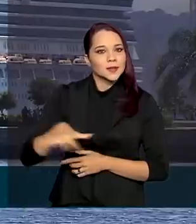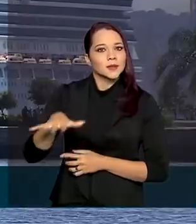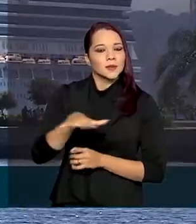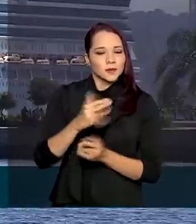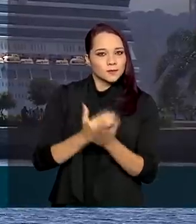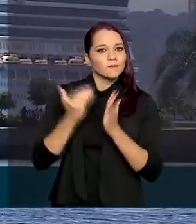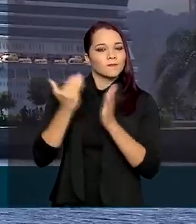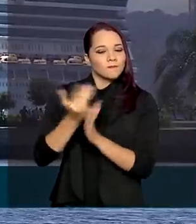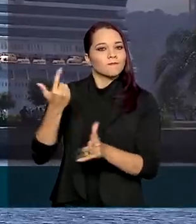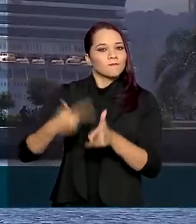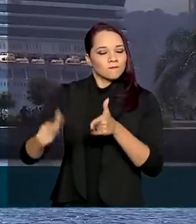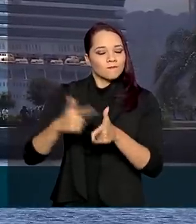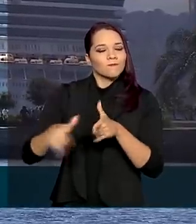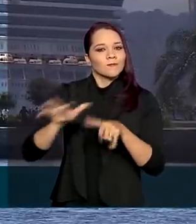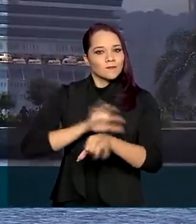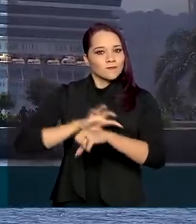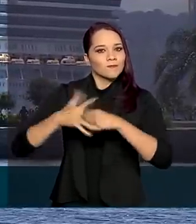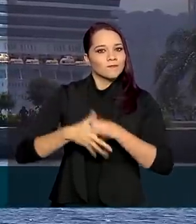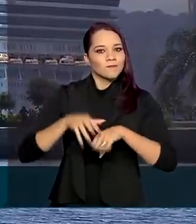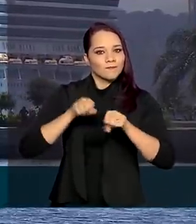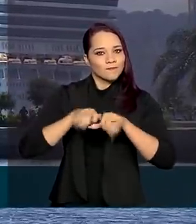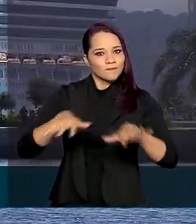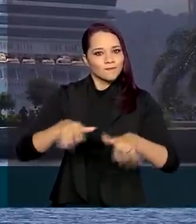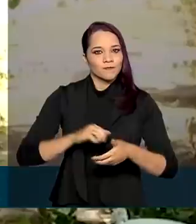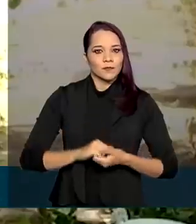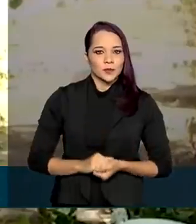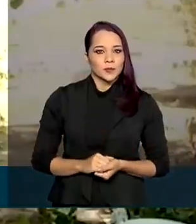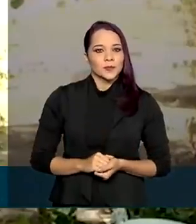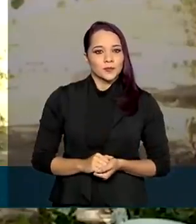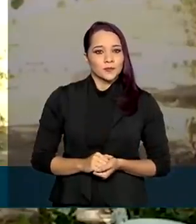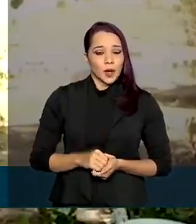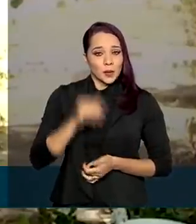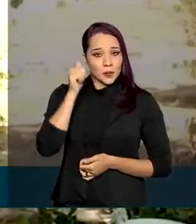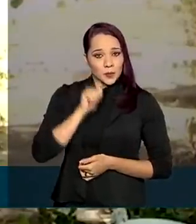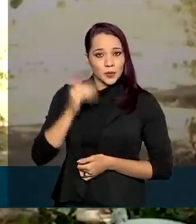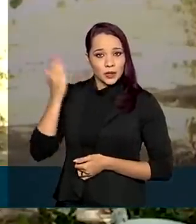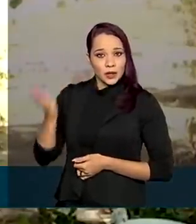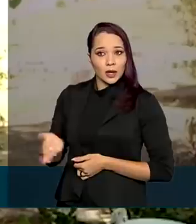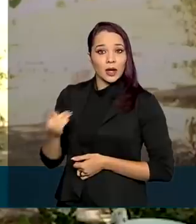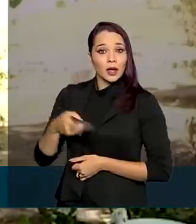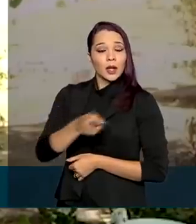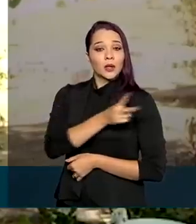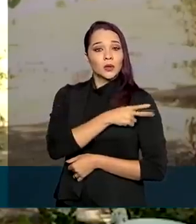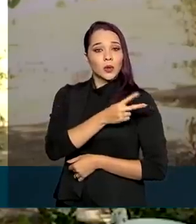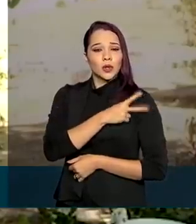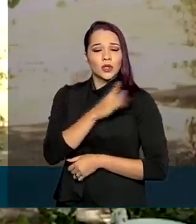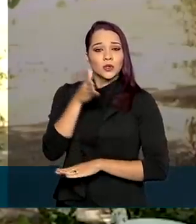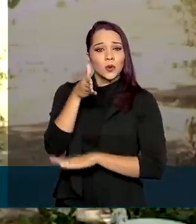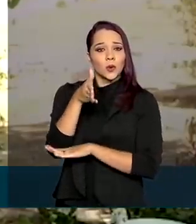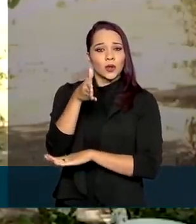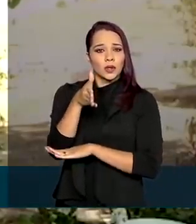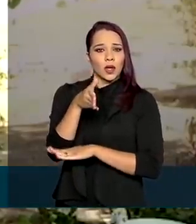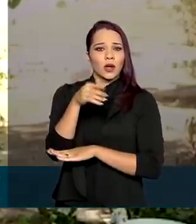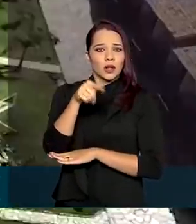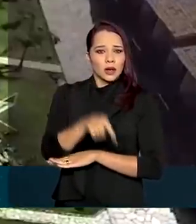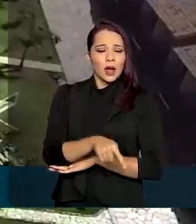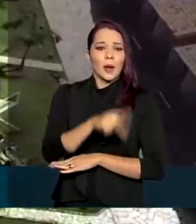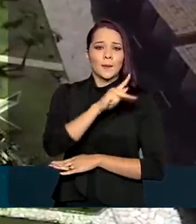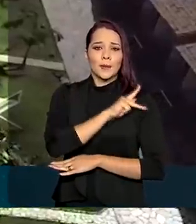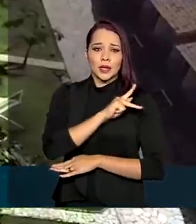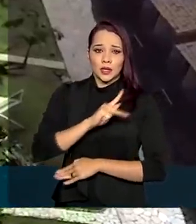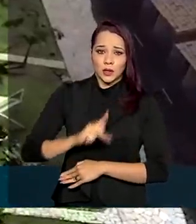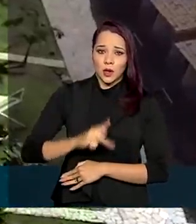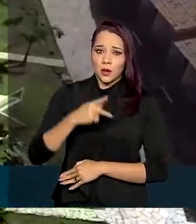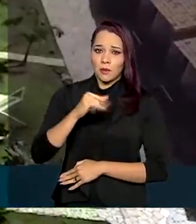mais impactados pela pandemia do coronavírus. Rosângela é dona de uma pousada em Pirenópolis,